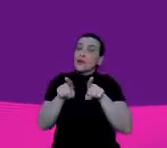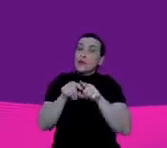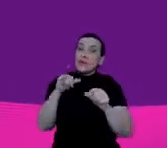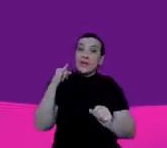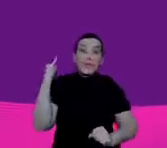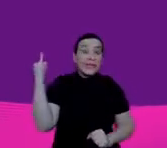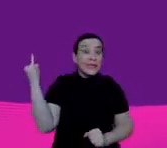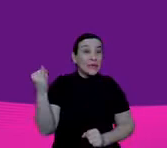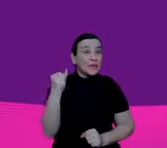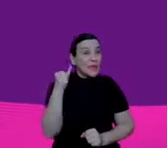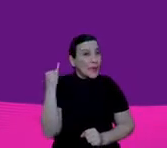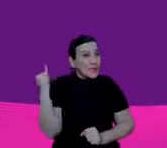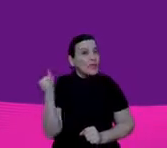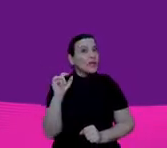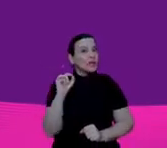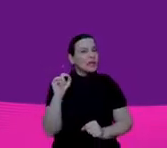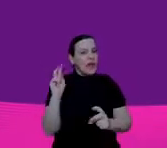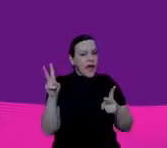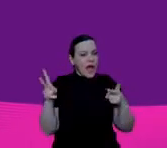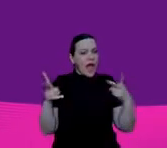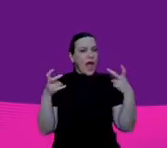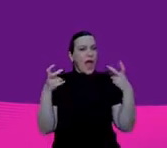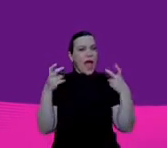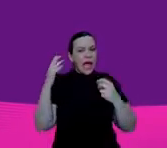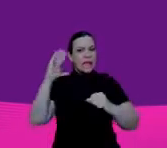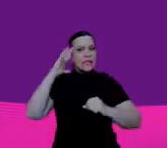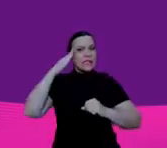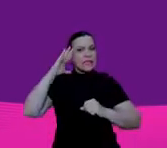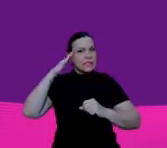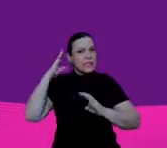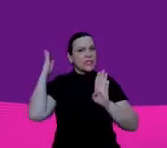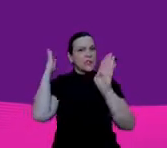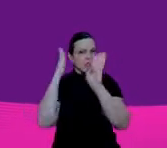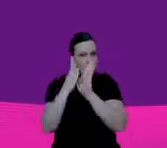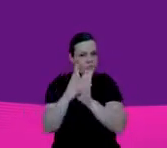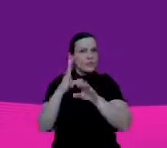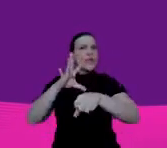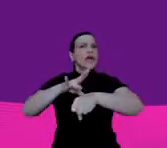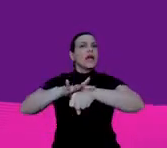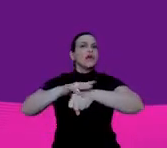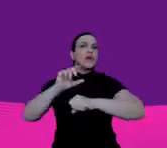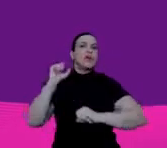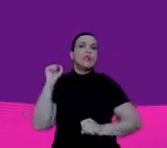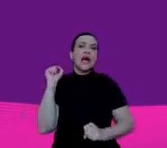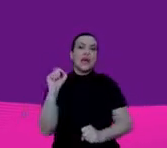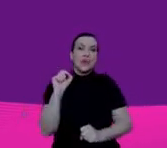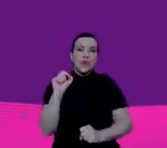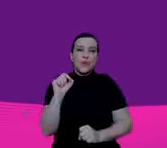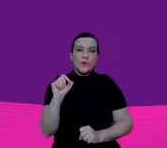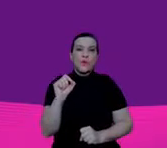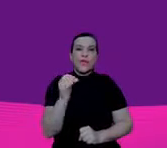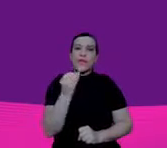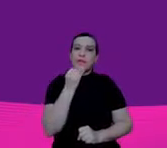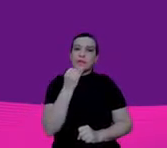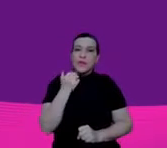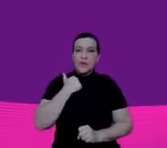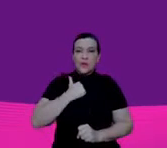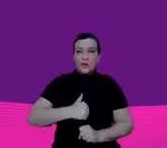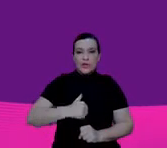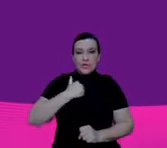motores que a gente valoriza mais, que estão presentes com uma maior frequência, são a constipação, a hipoxemia